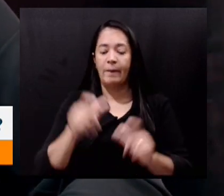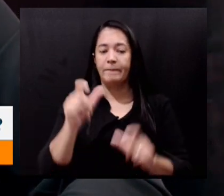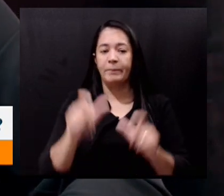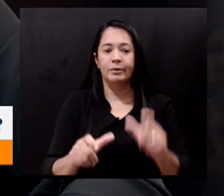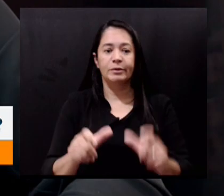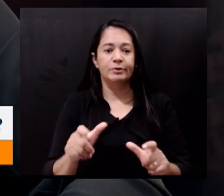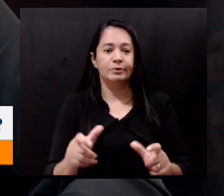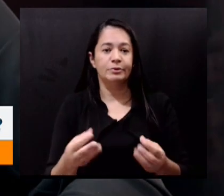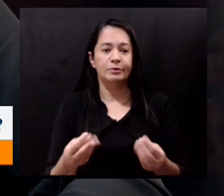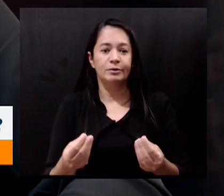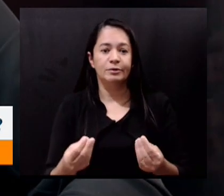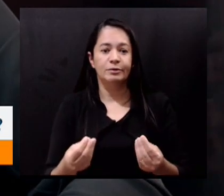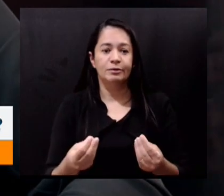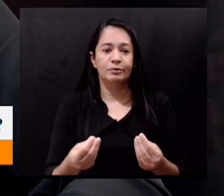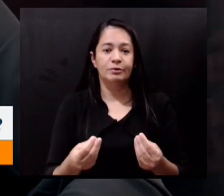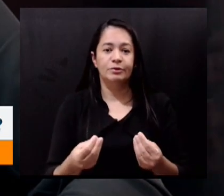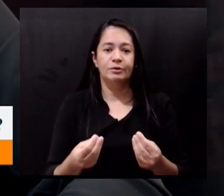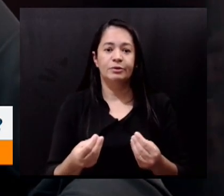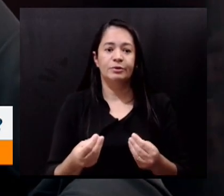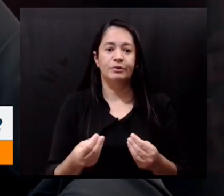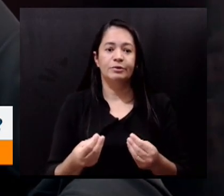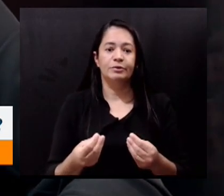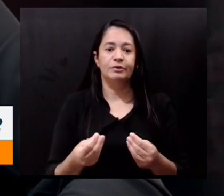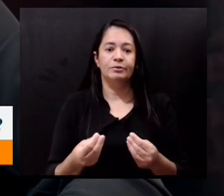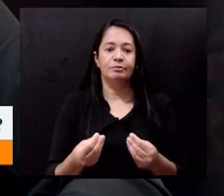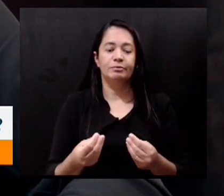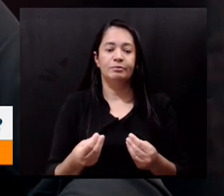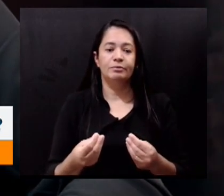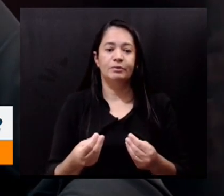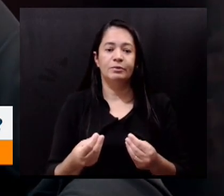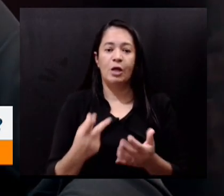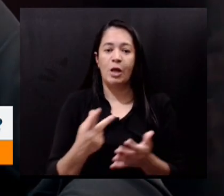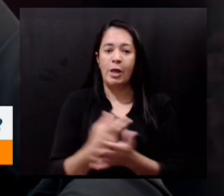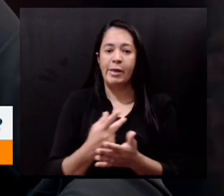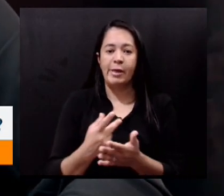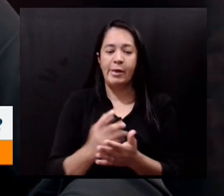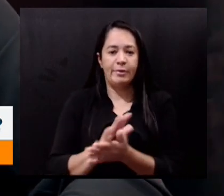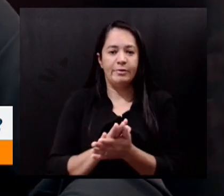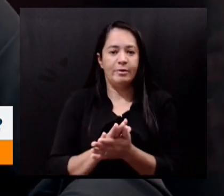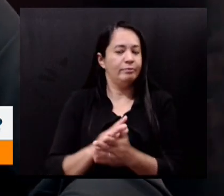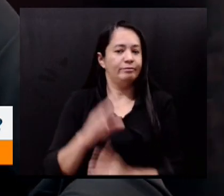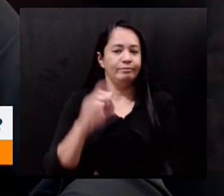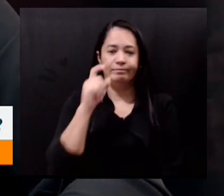tá imune a cometer erros, cometer falhas.